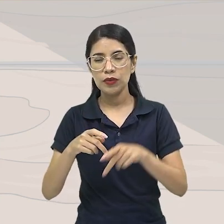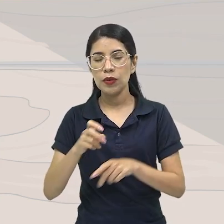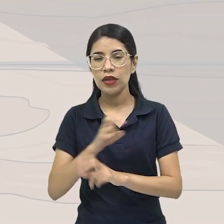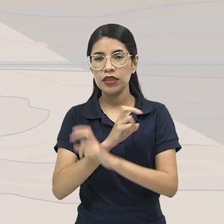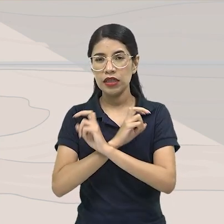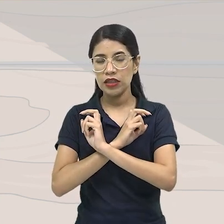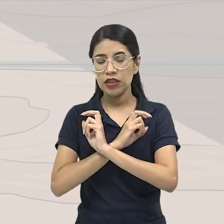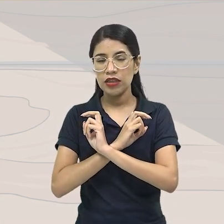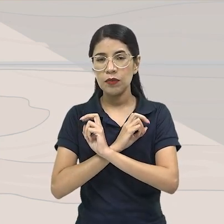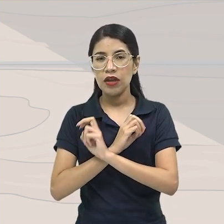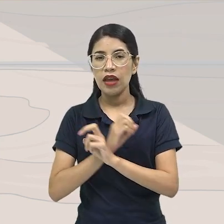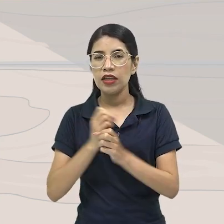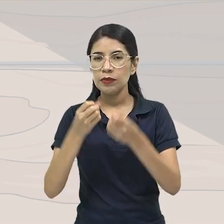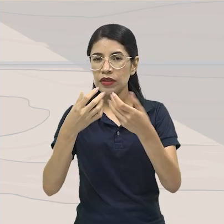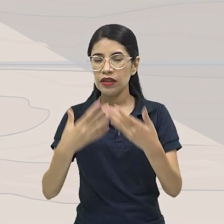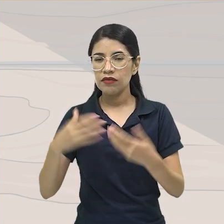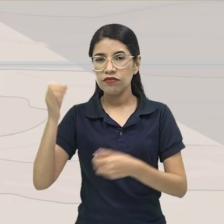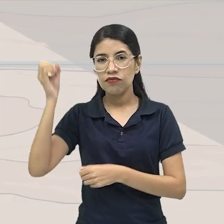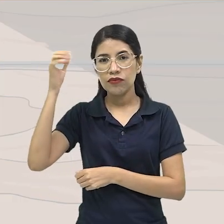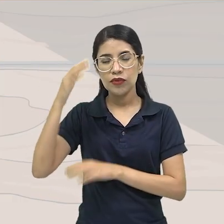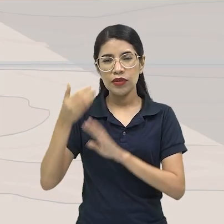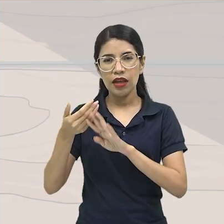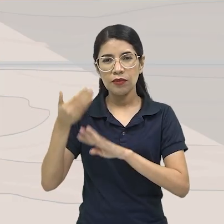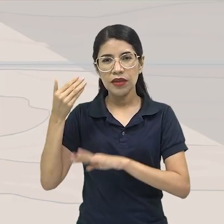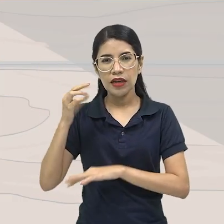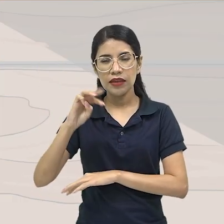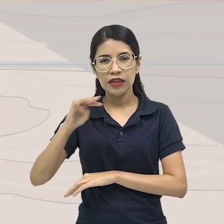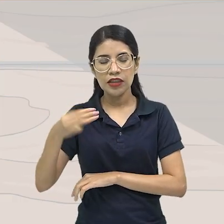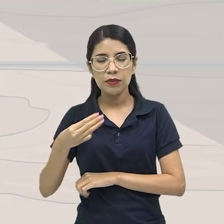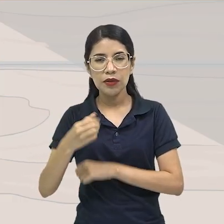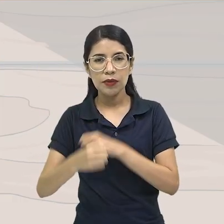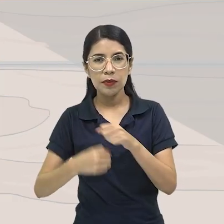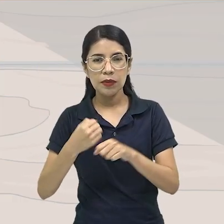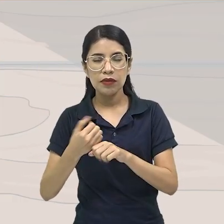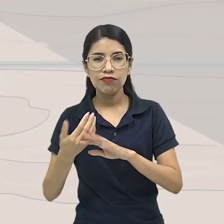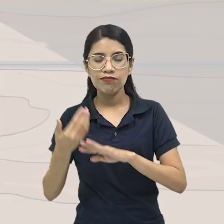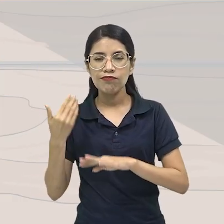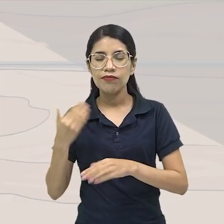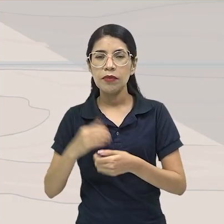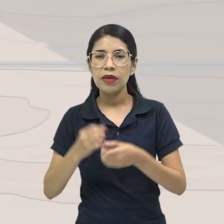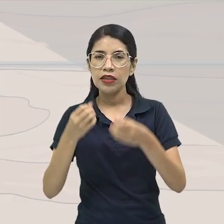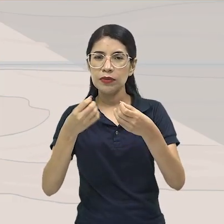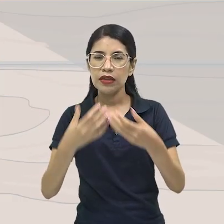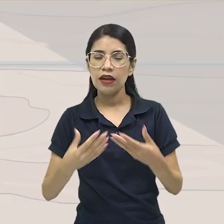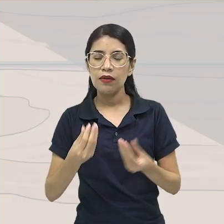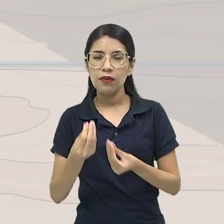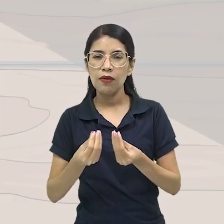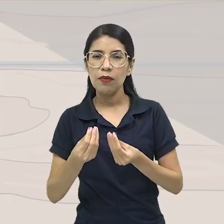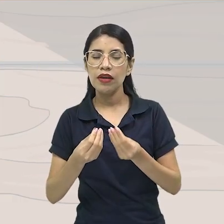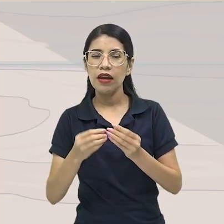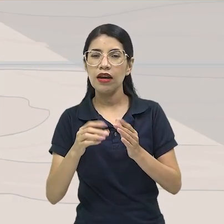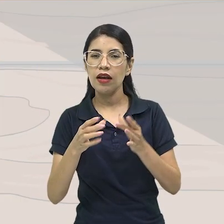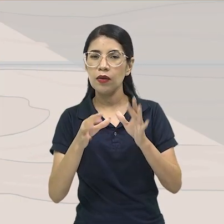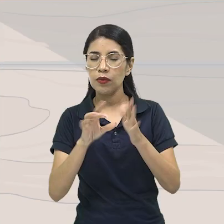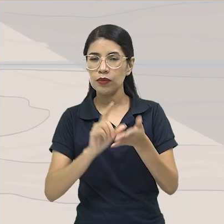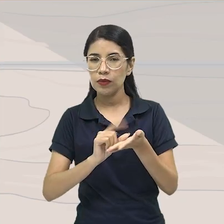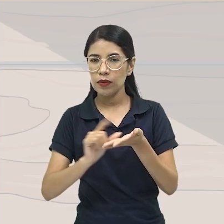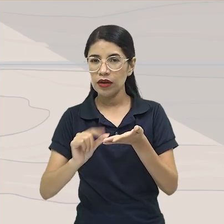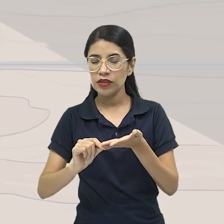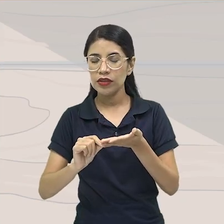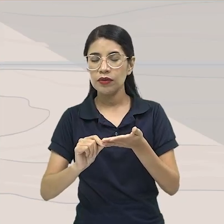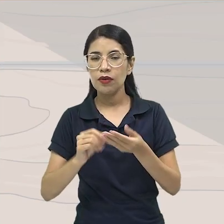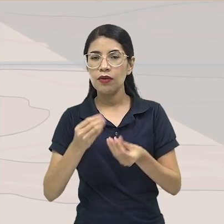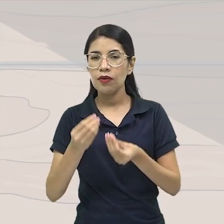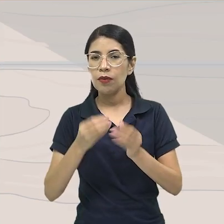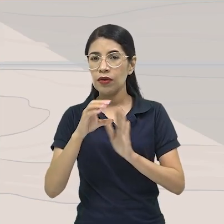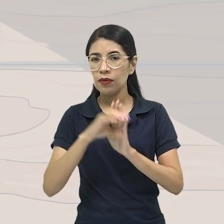luz, 3.200 anos atrás, para introduzir a questão central tratada no artigo, a definição científica